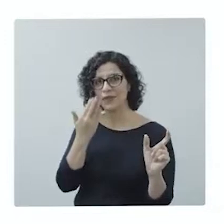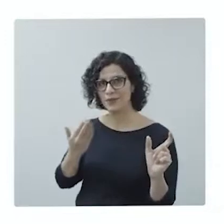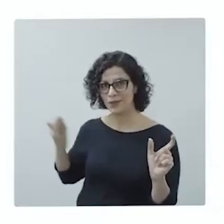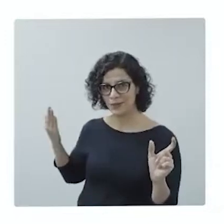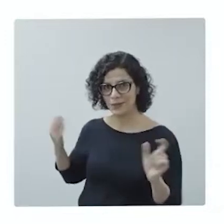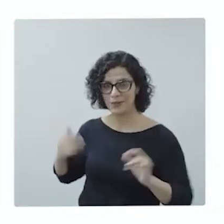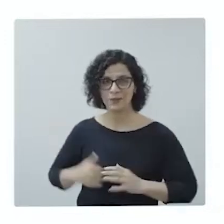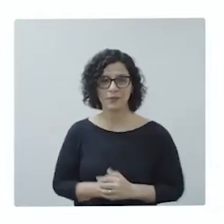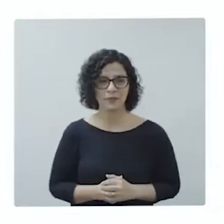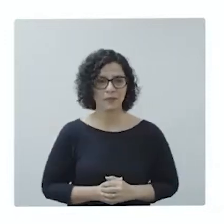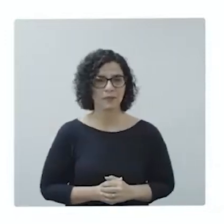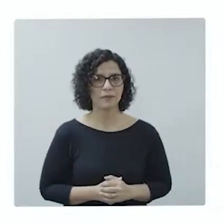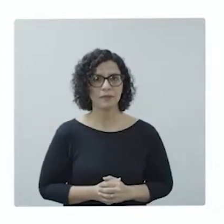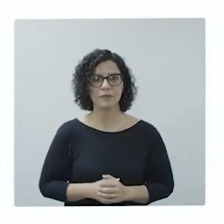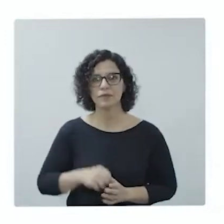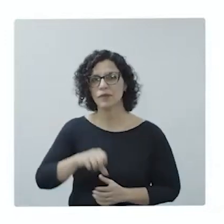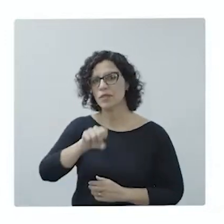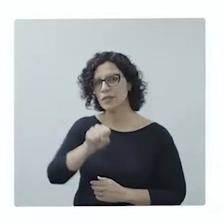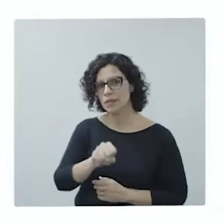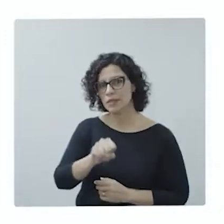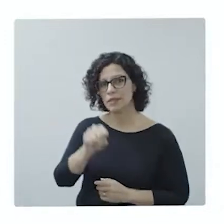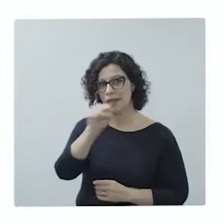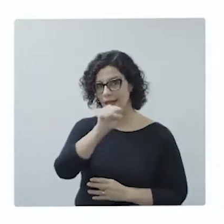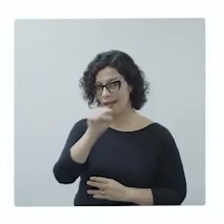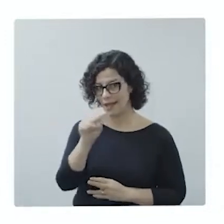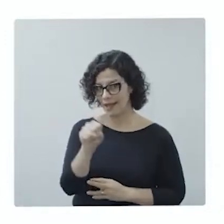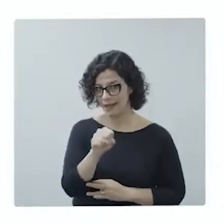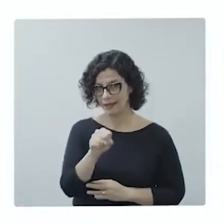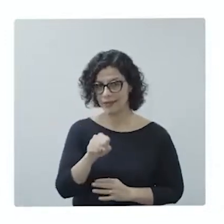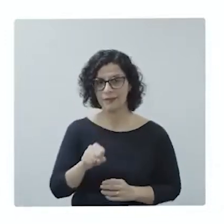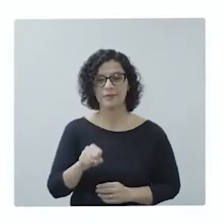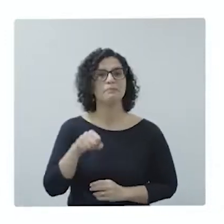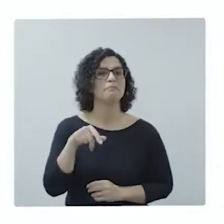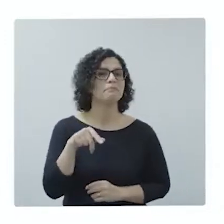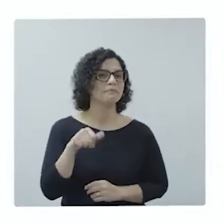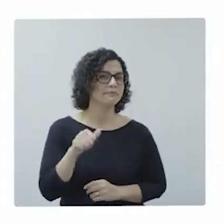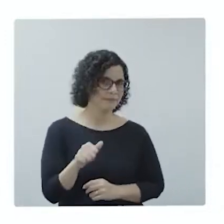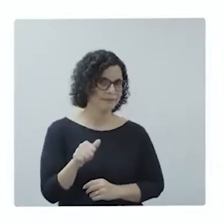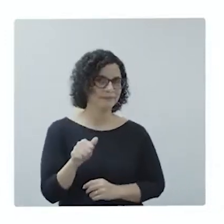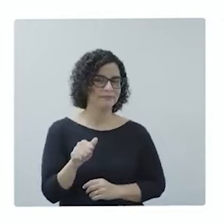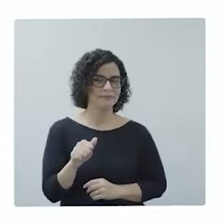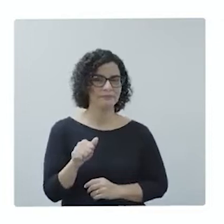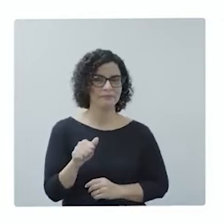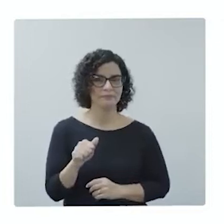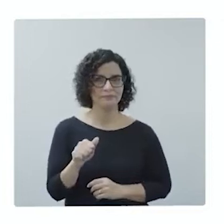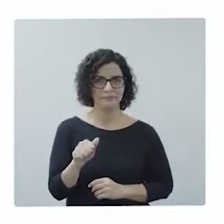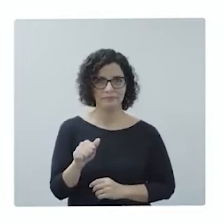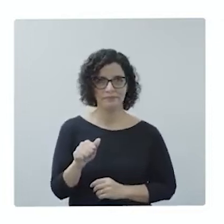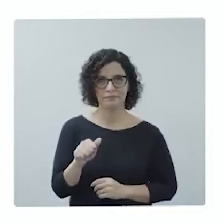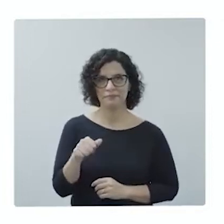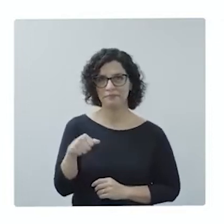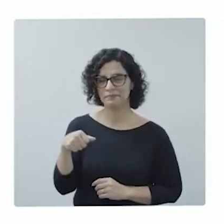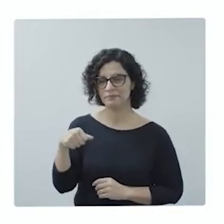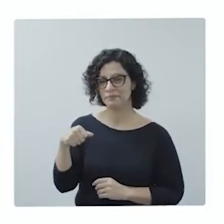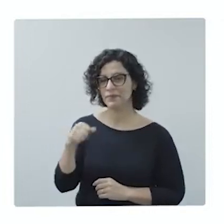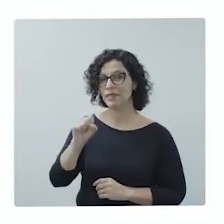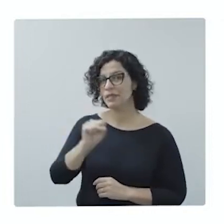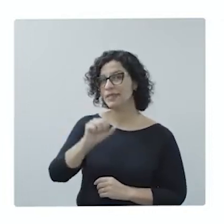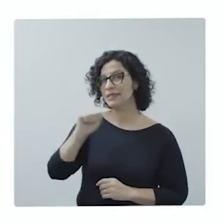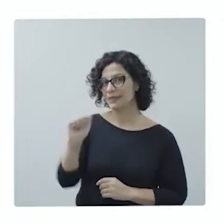Vamos recordar então? Sapato começa com a letrinha S, depois vem a letrinha